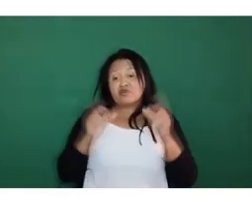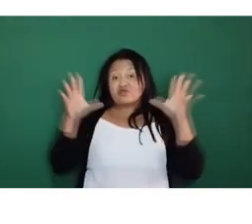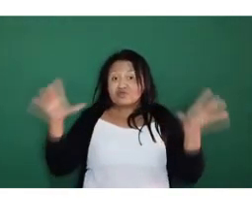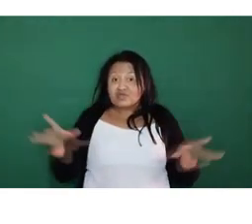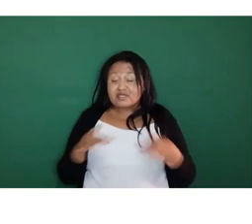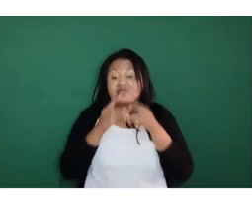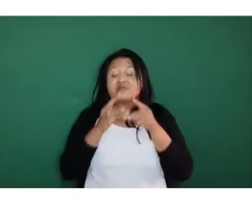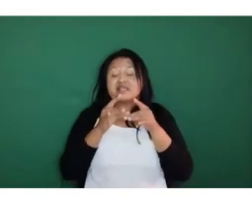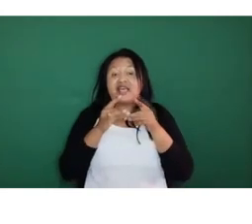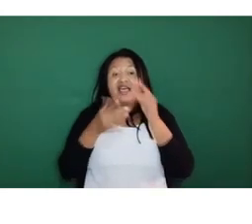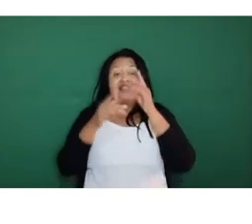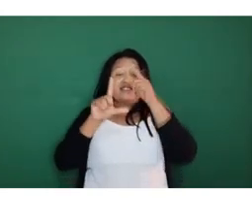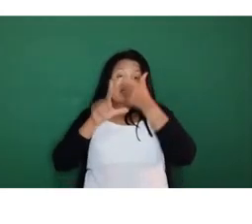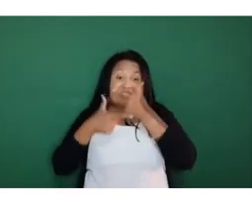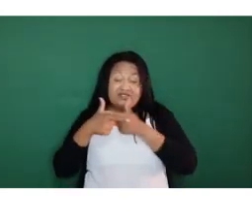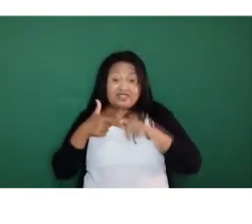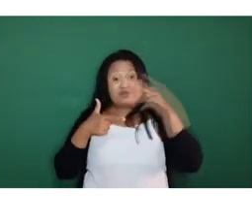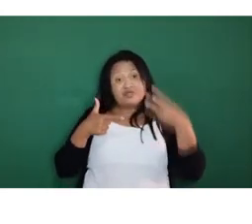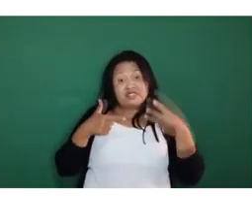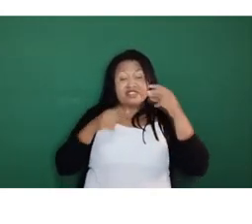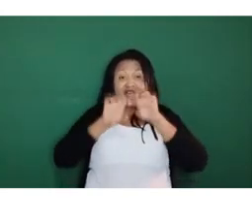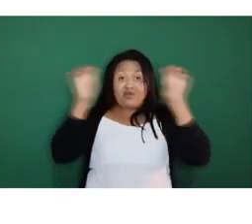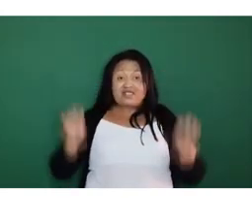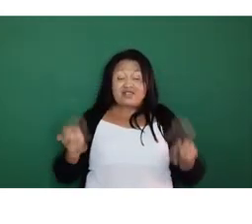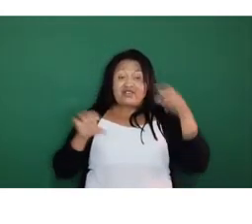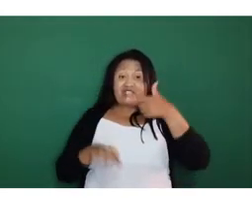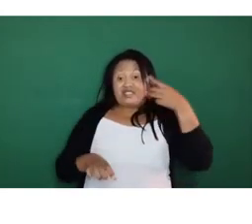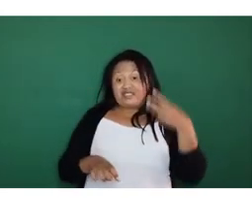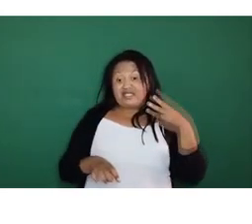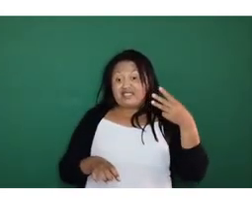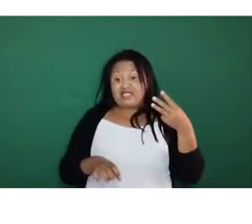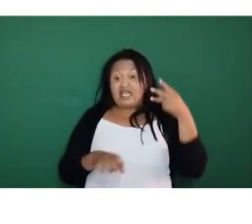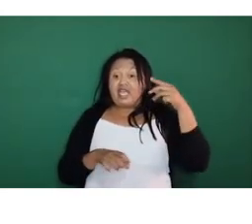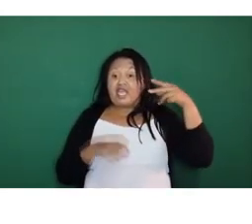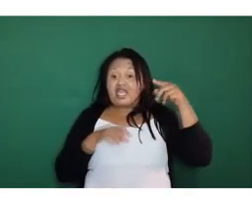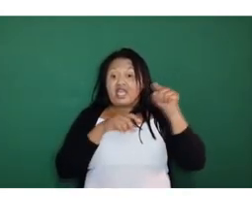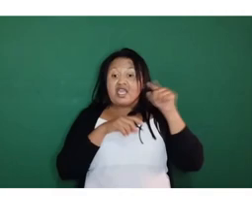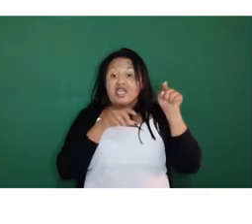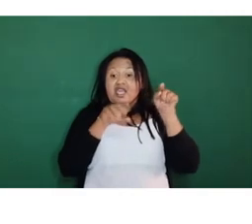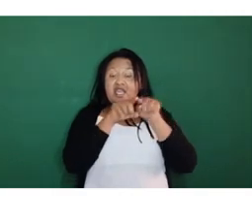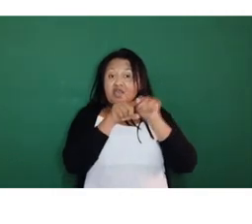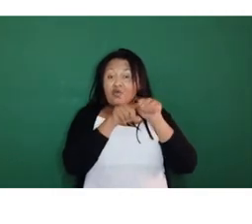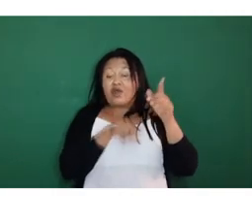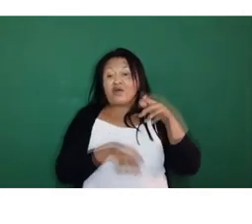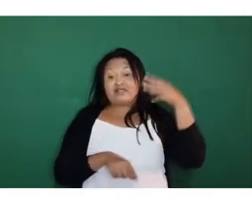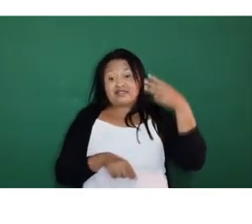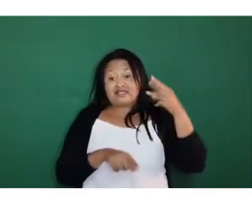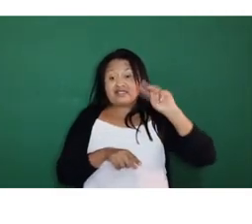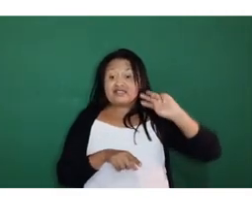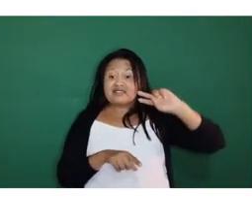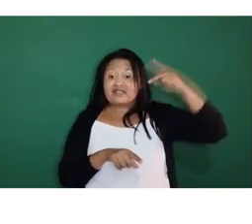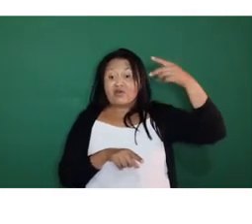dividindo os dois lados por 3 eu fico com a equação que dá 20t igual até ao quadrado esse tipo de equação a gente resolve